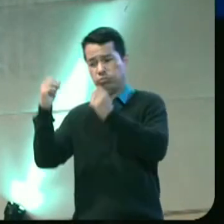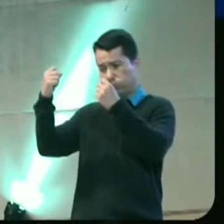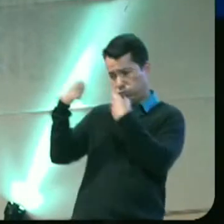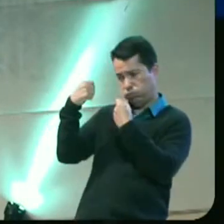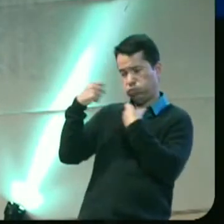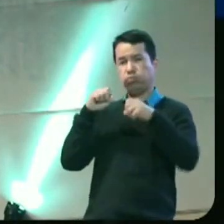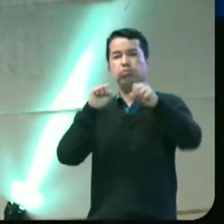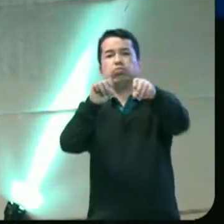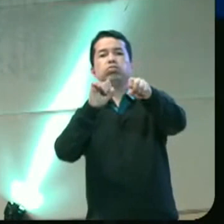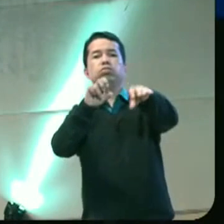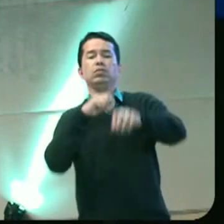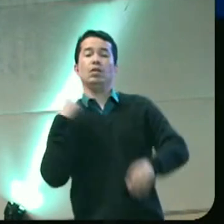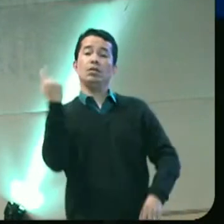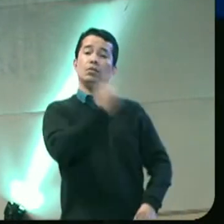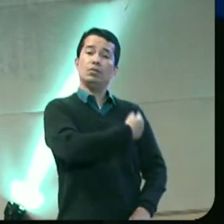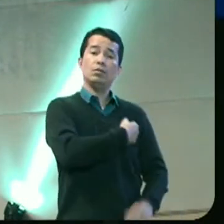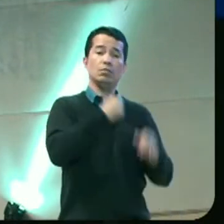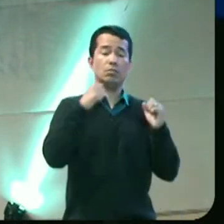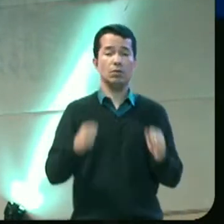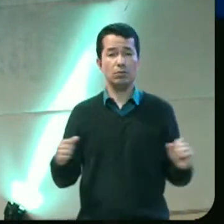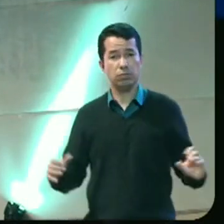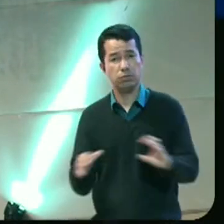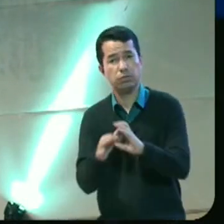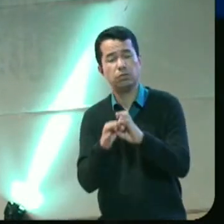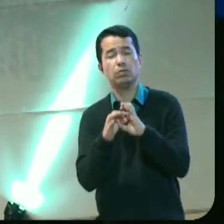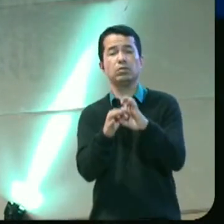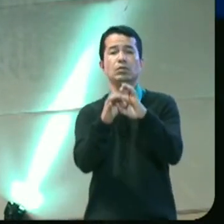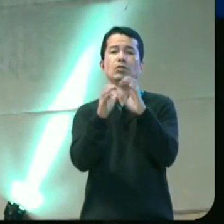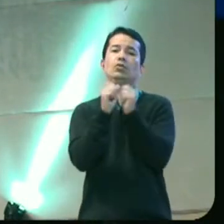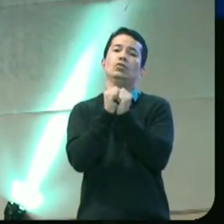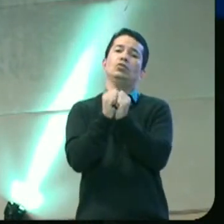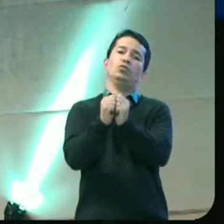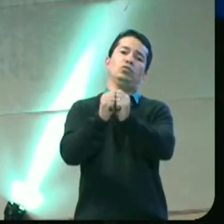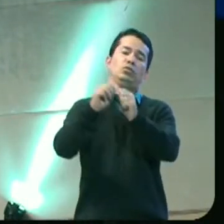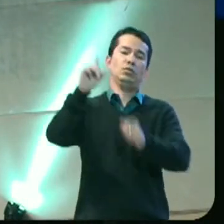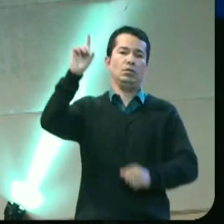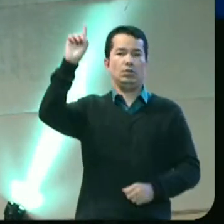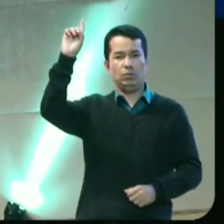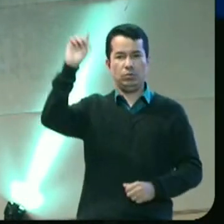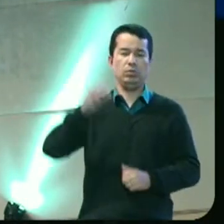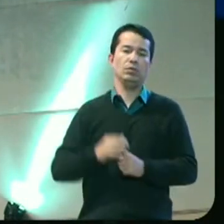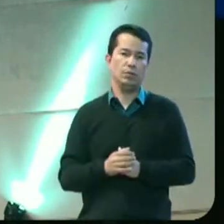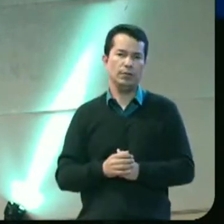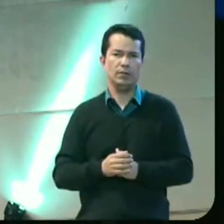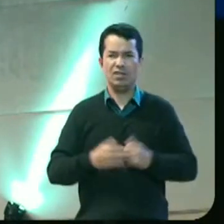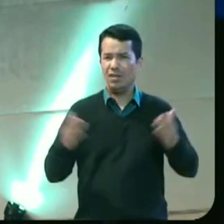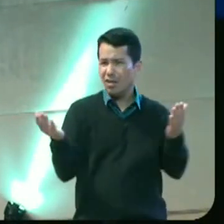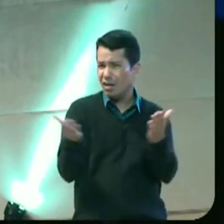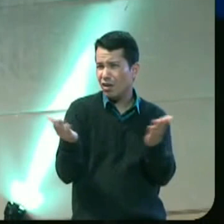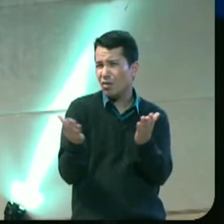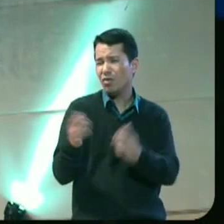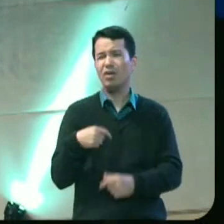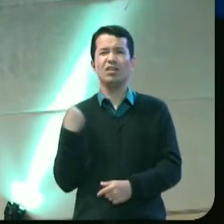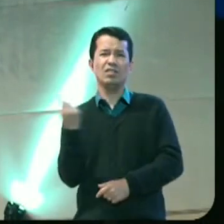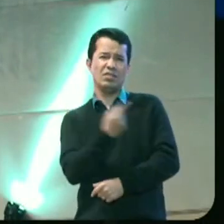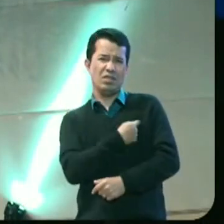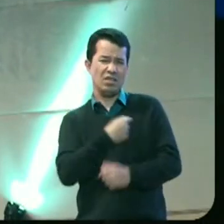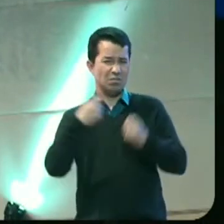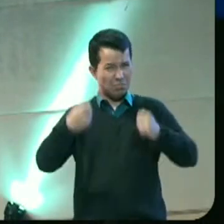estou agindo, ainda que você não veja. Esse é o tempo de pedirmos fé a